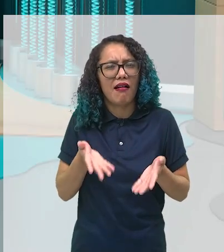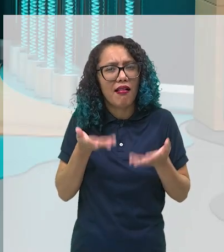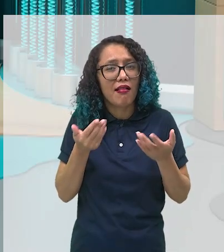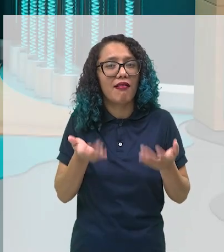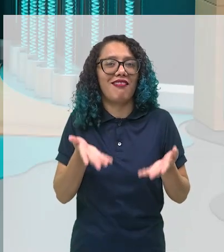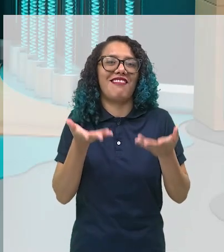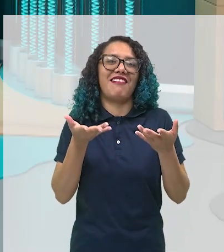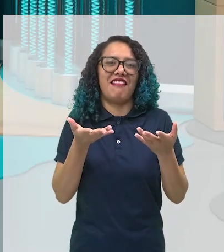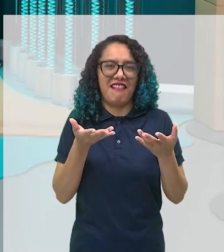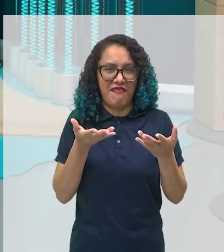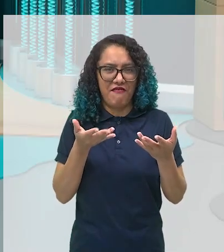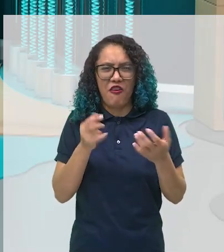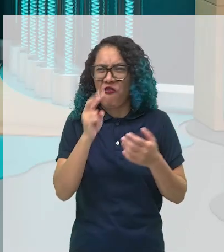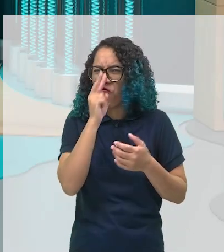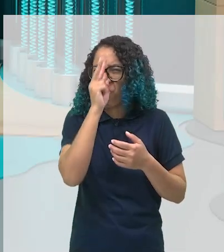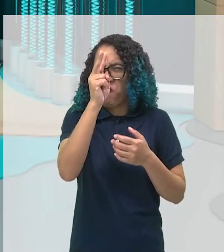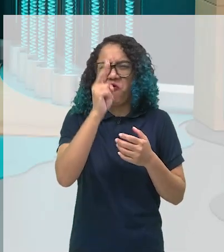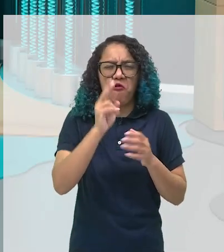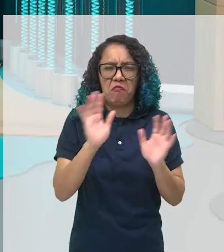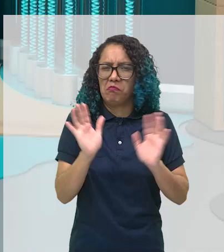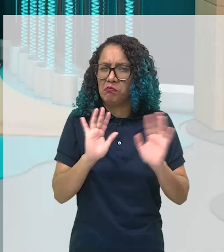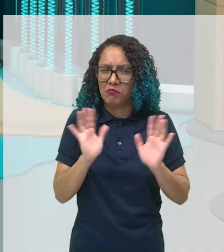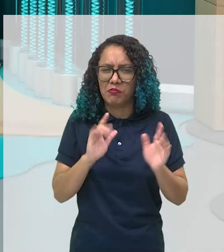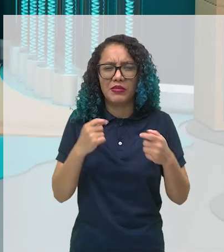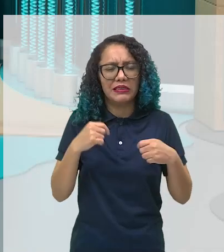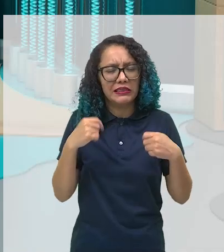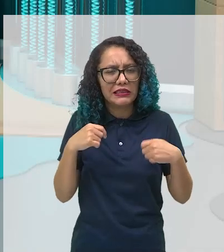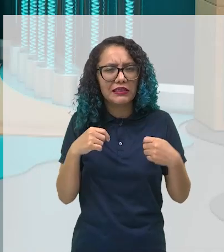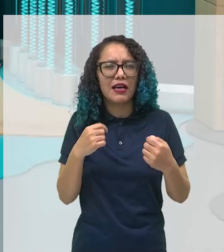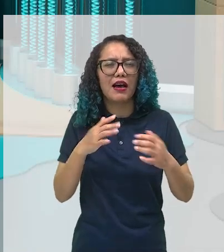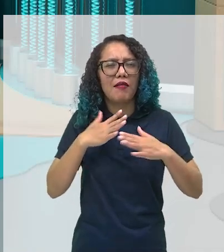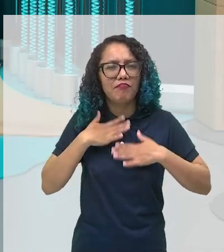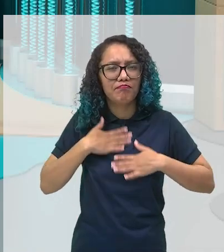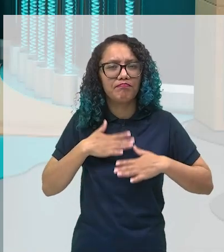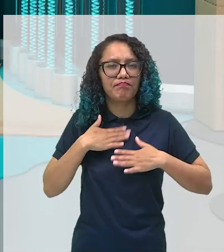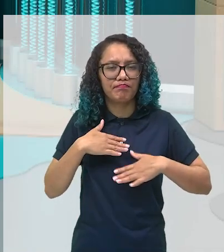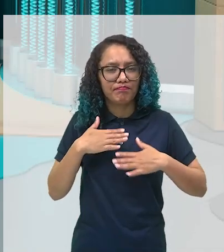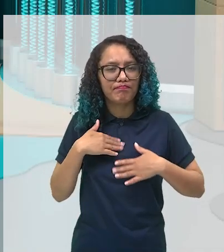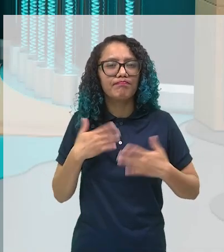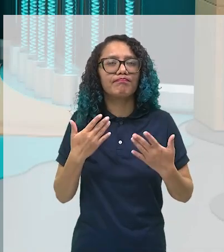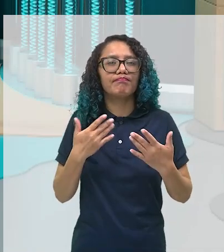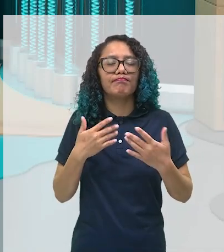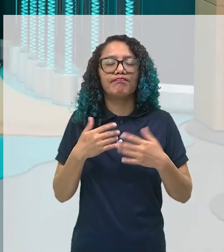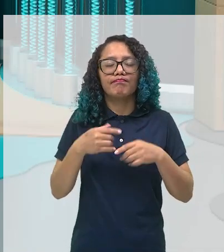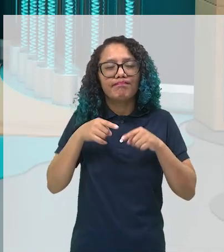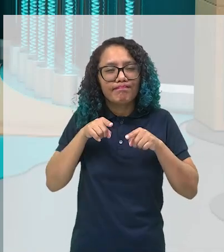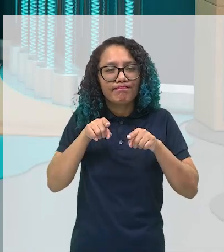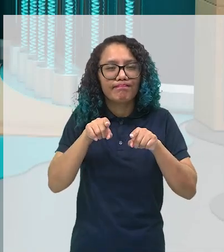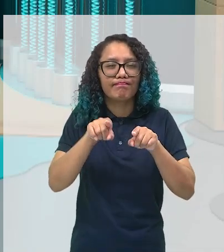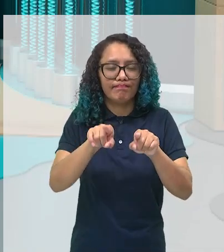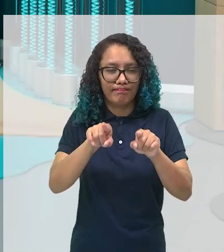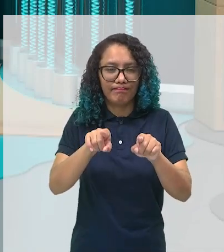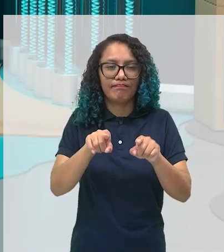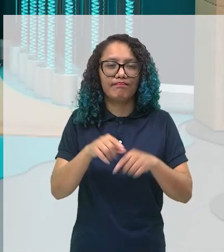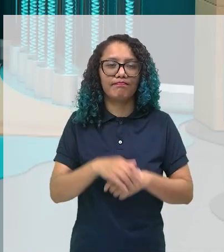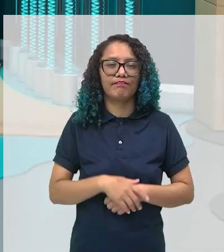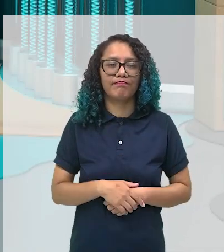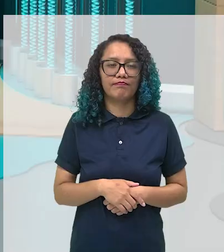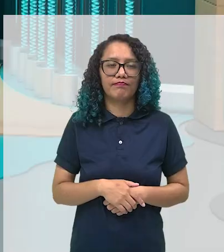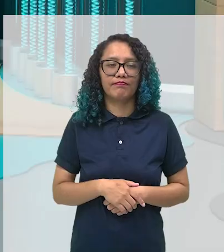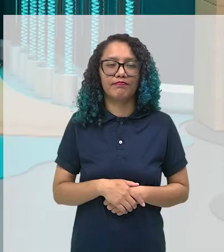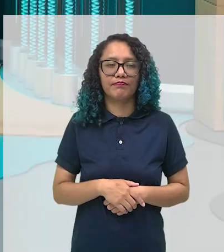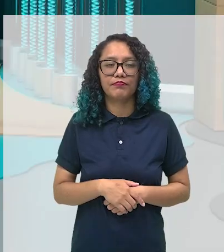sempre leveza, elegância, sintonia, né? Sentindo por meio